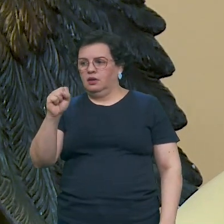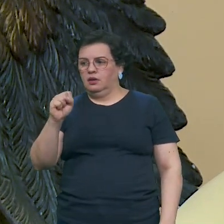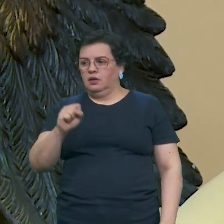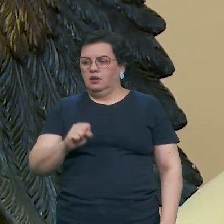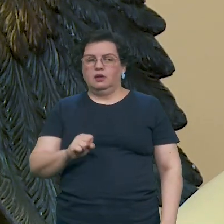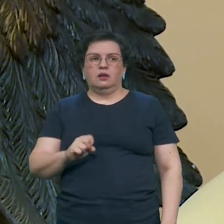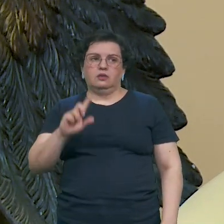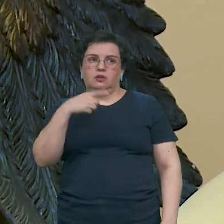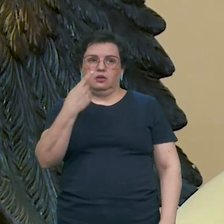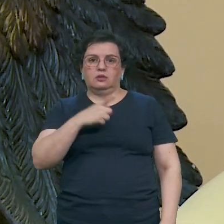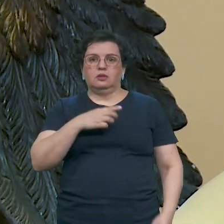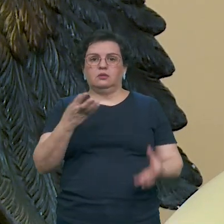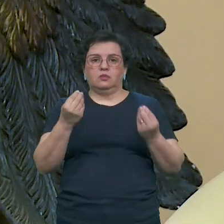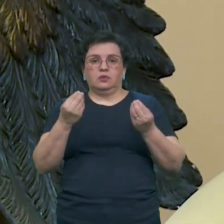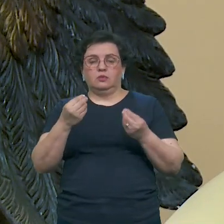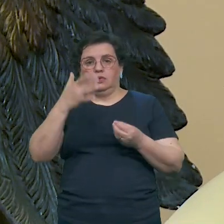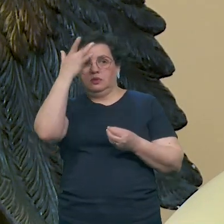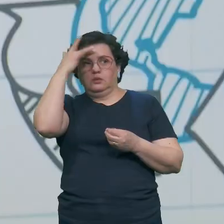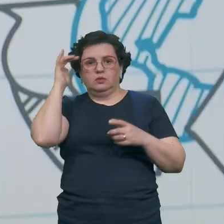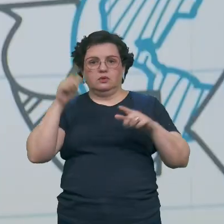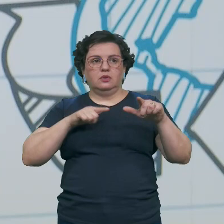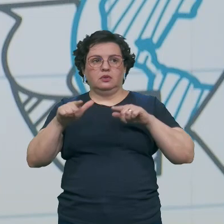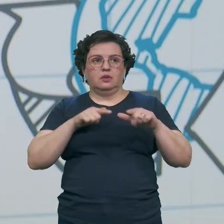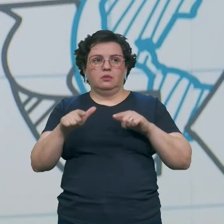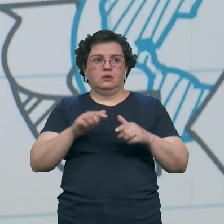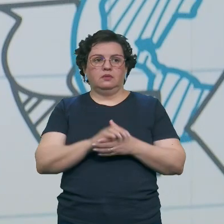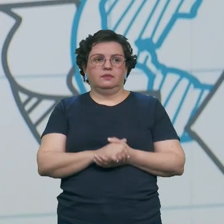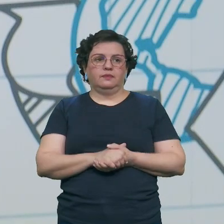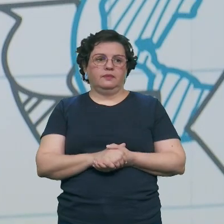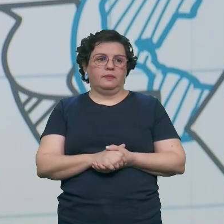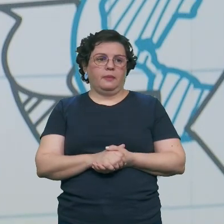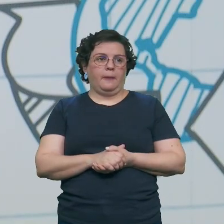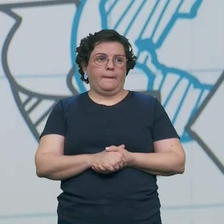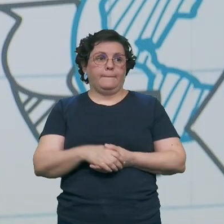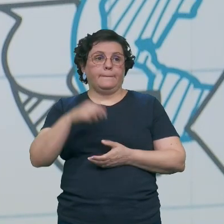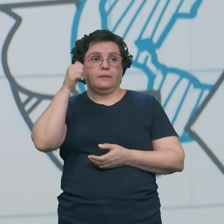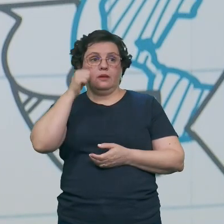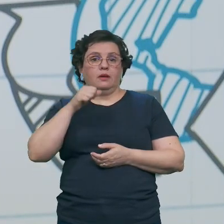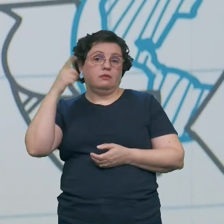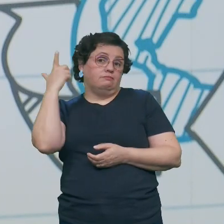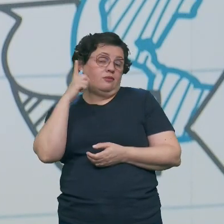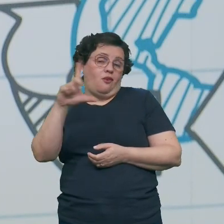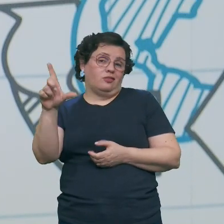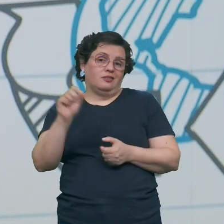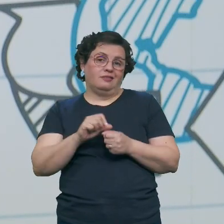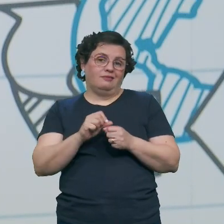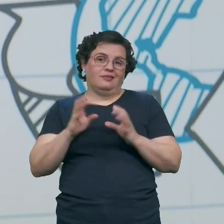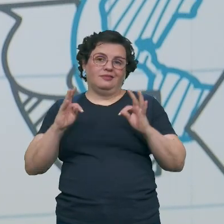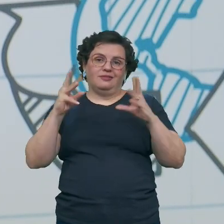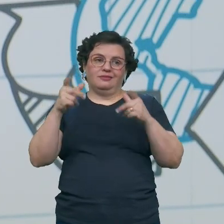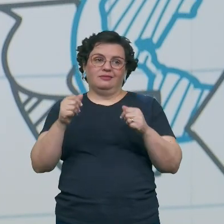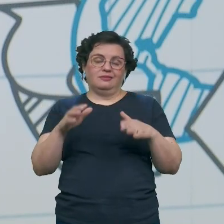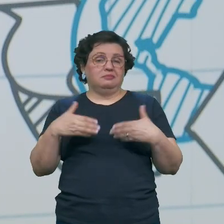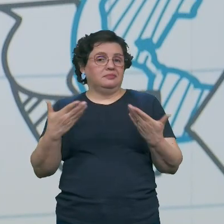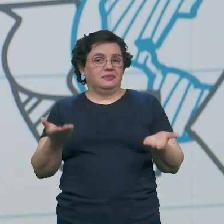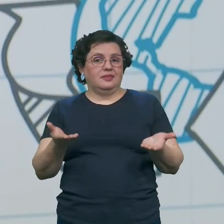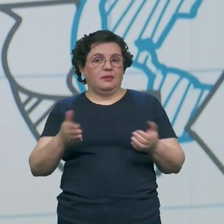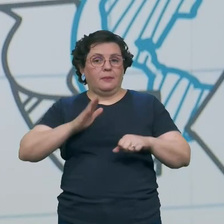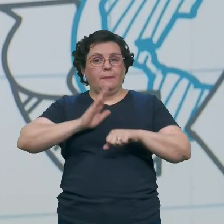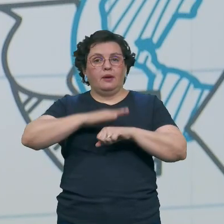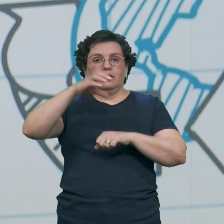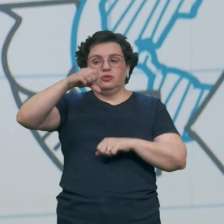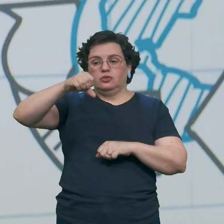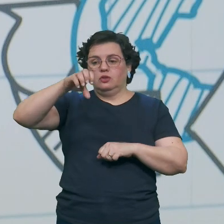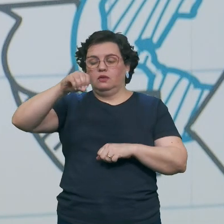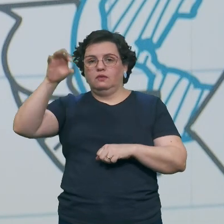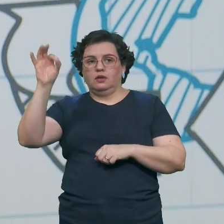Então, realmente, a mulher, ela faz a diferença. Porque a mulher, ela consegue dar conta de tudo. Então, mais de 90%